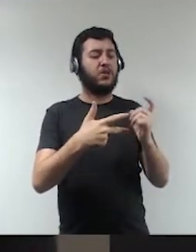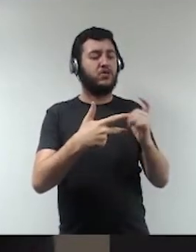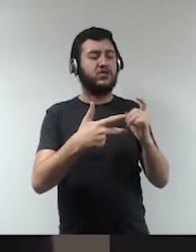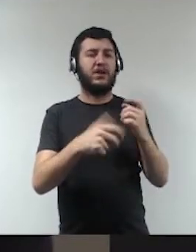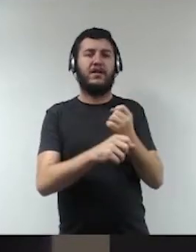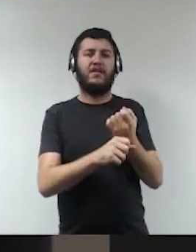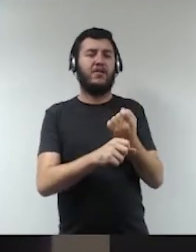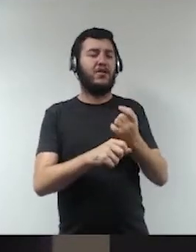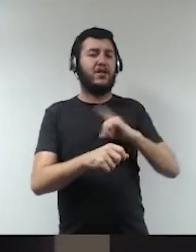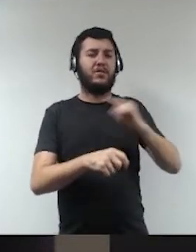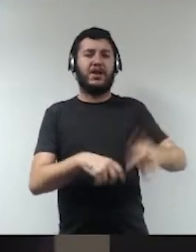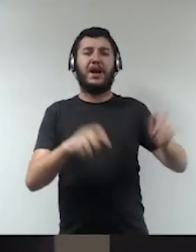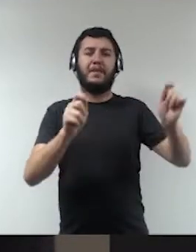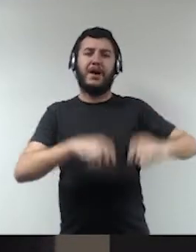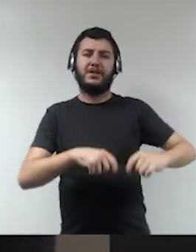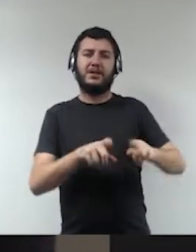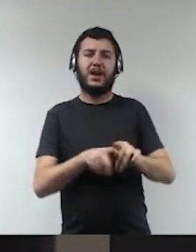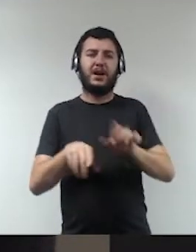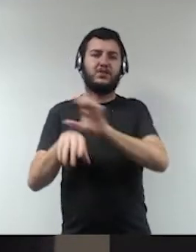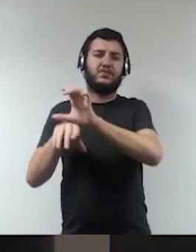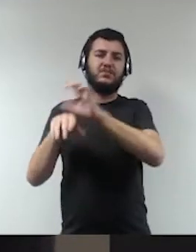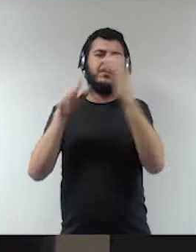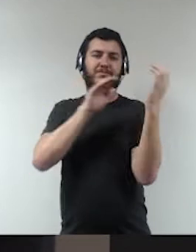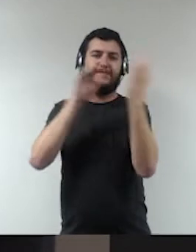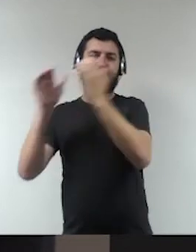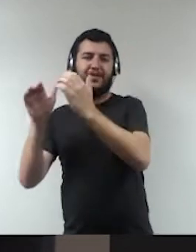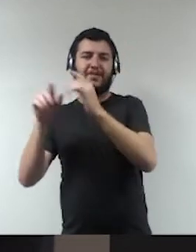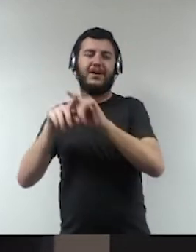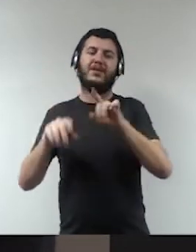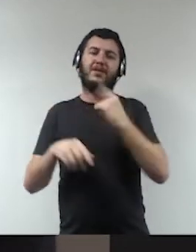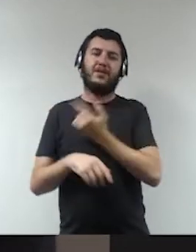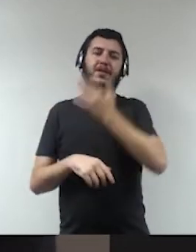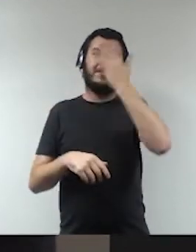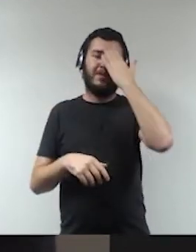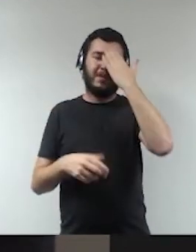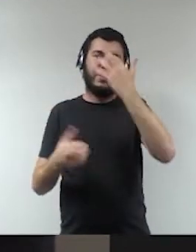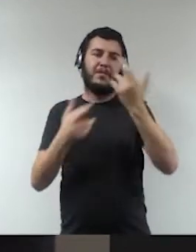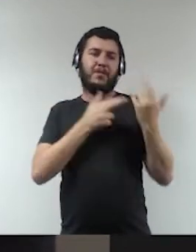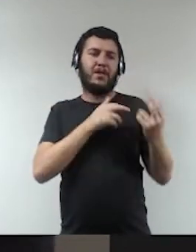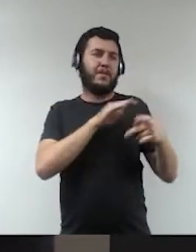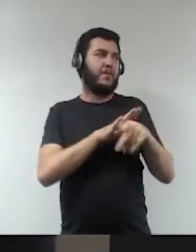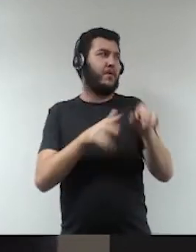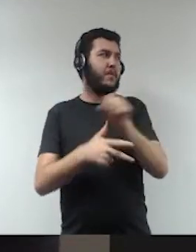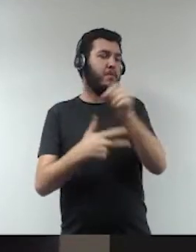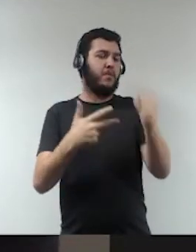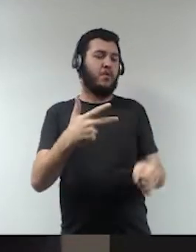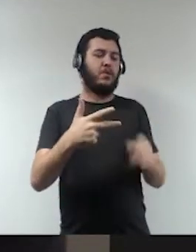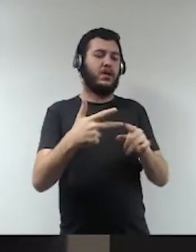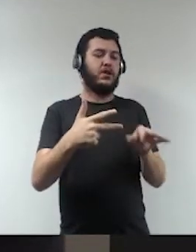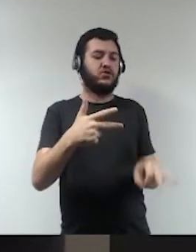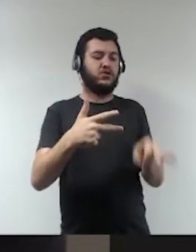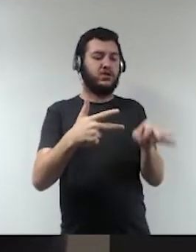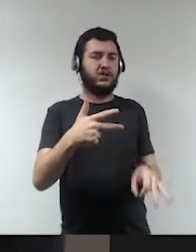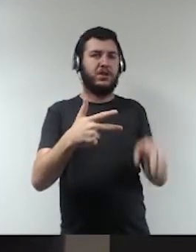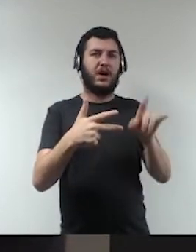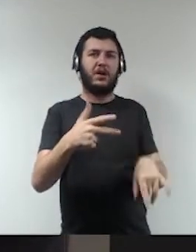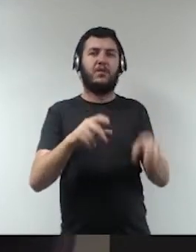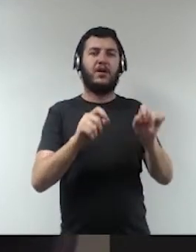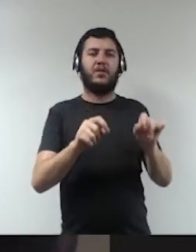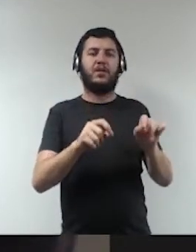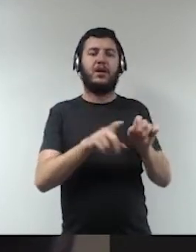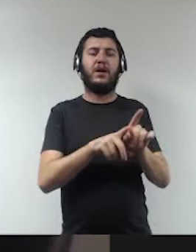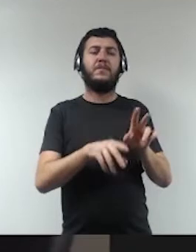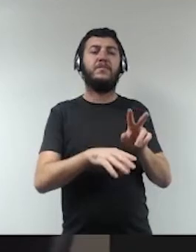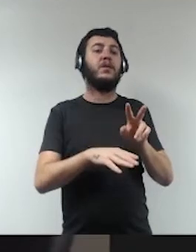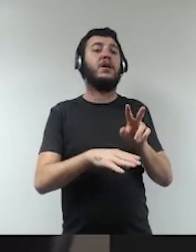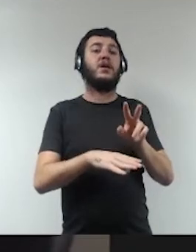Confere, portanto, ao Poder Judiciário um protagonismo central na busca da população